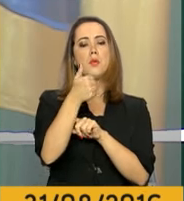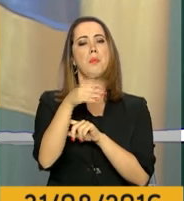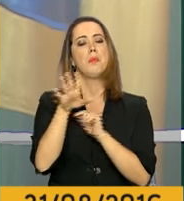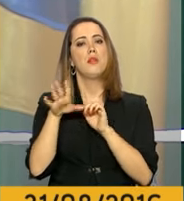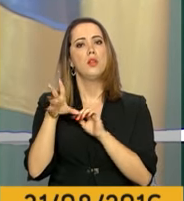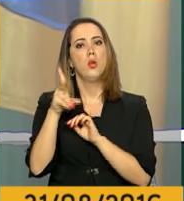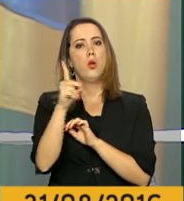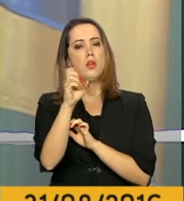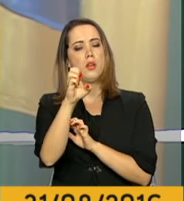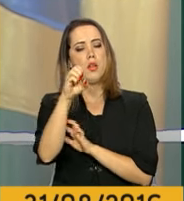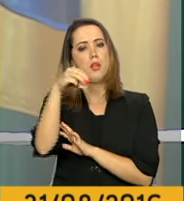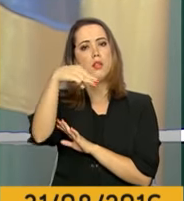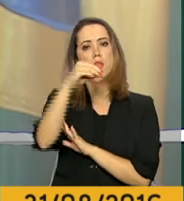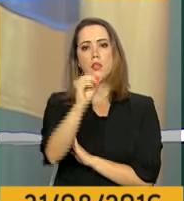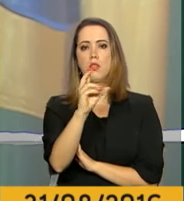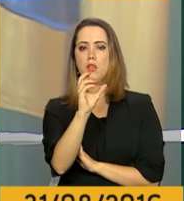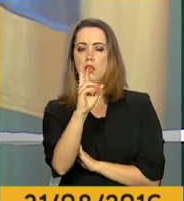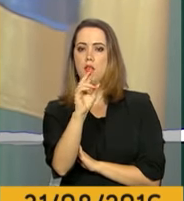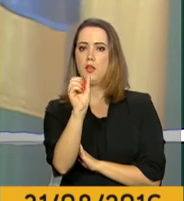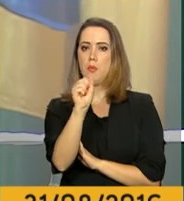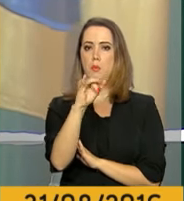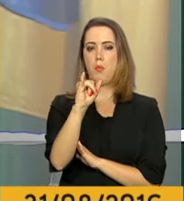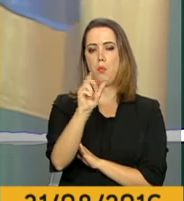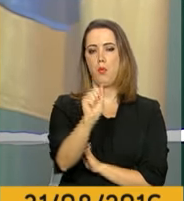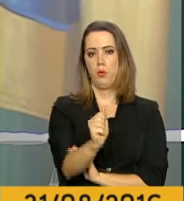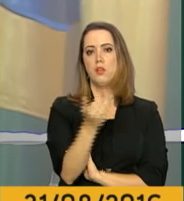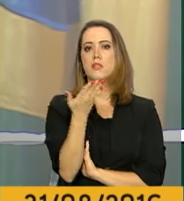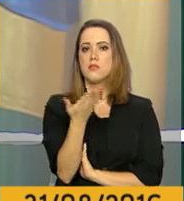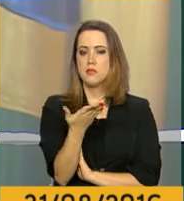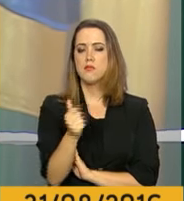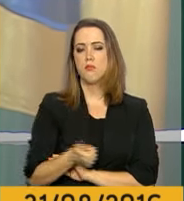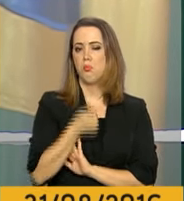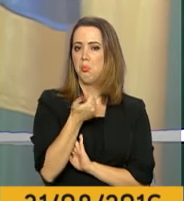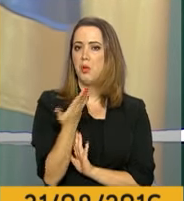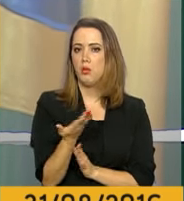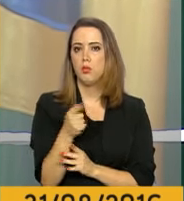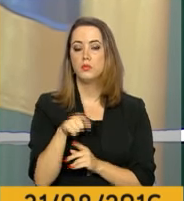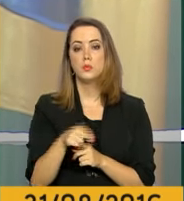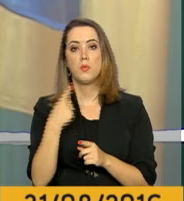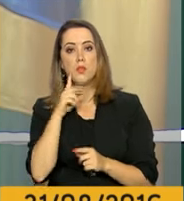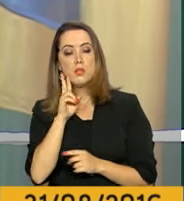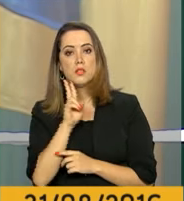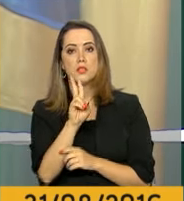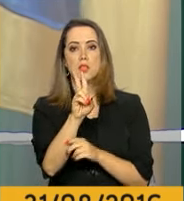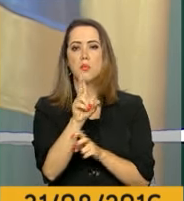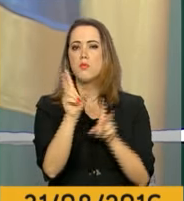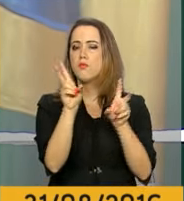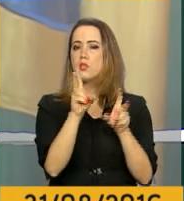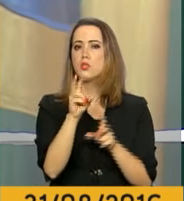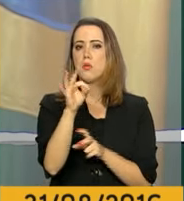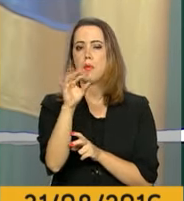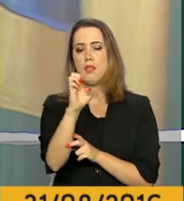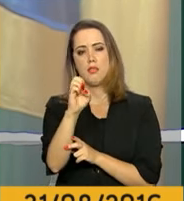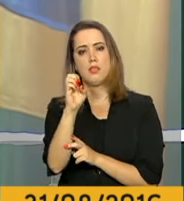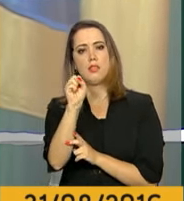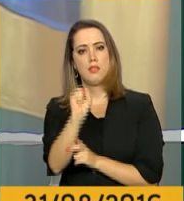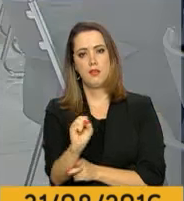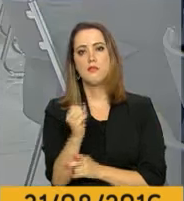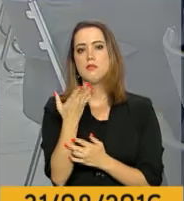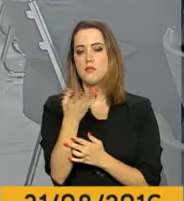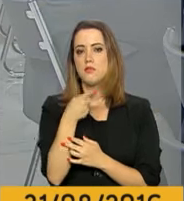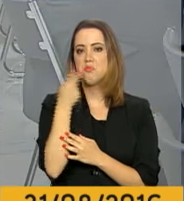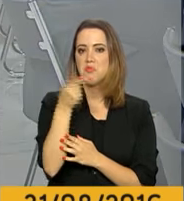toda e qualquer tese que muitas vezes eu vejo perfilhada até por articulistas dos jornais,